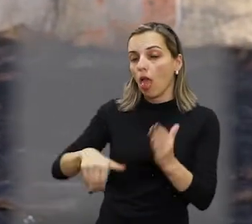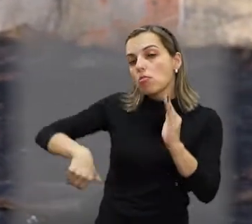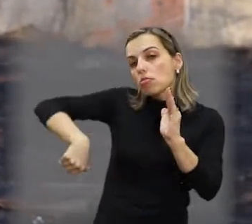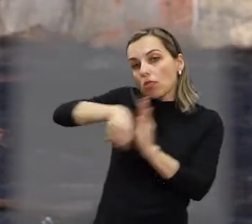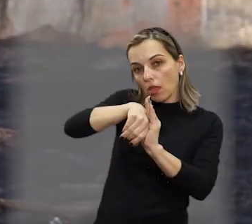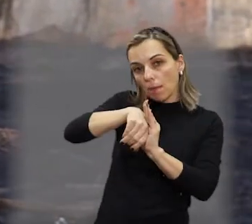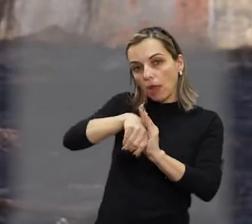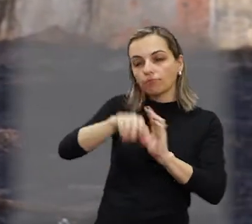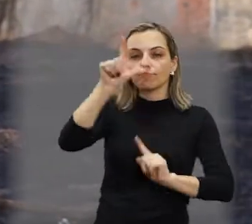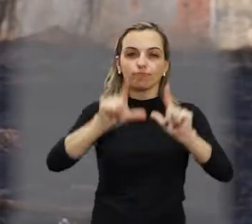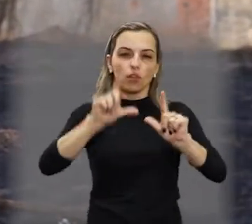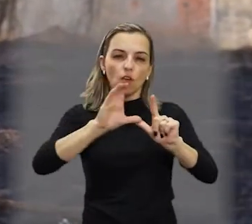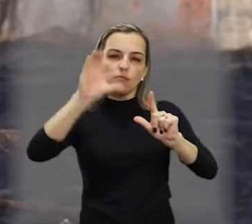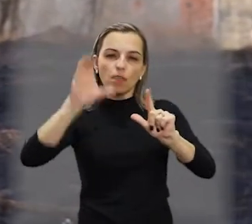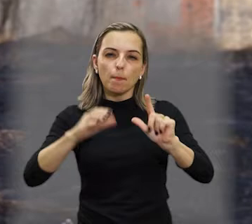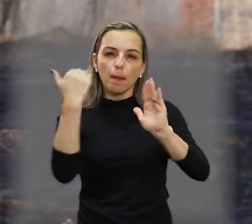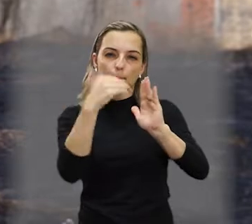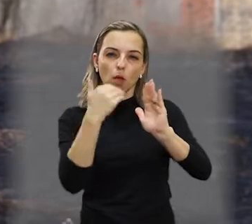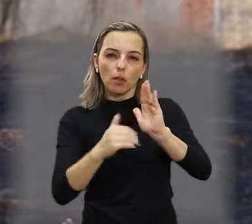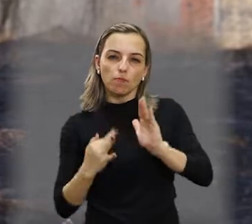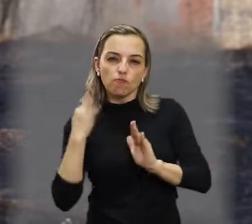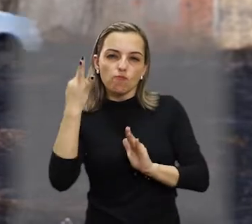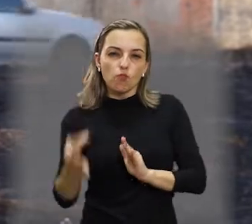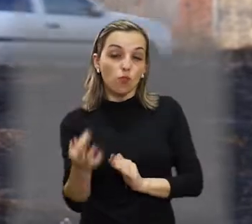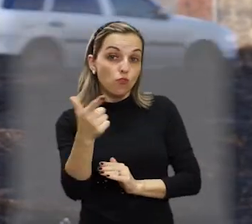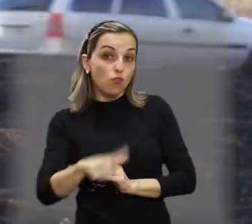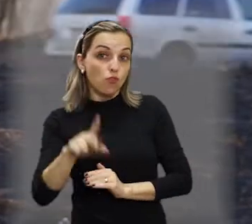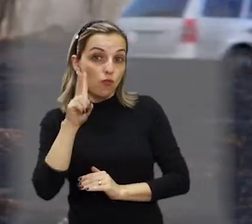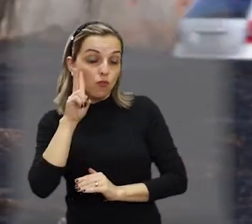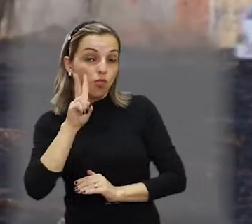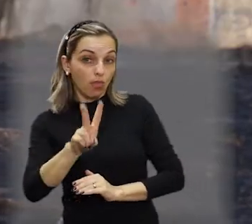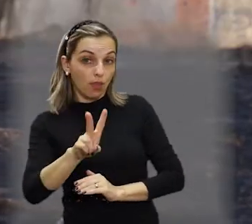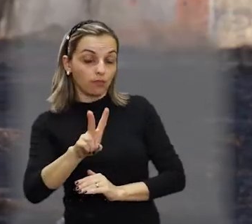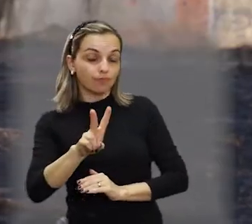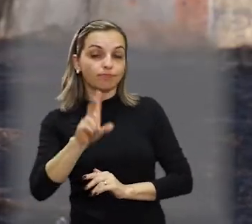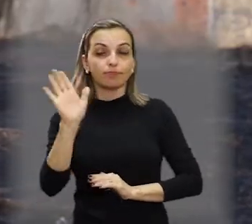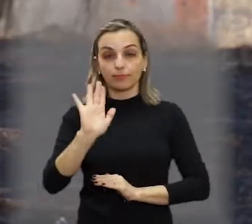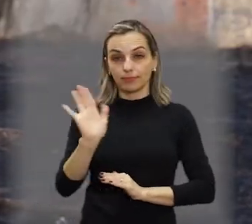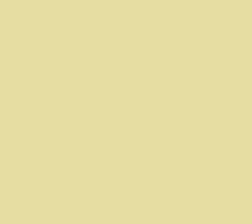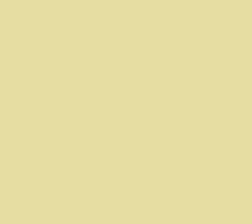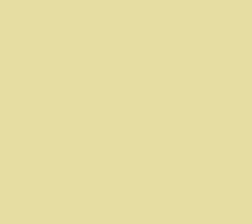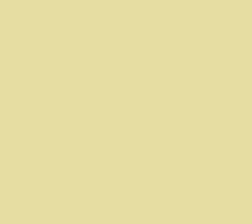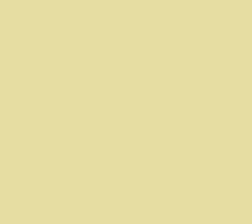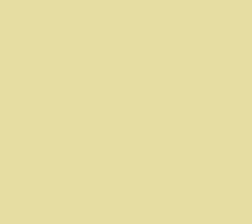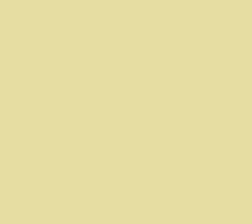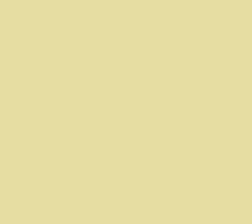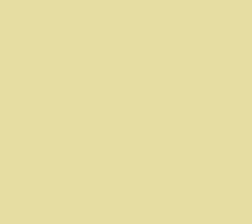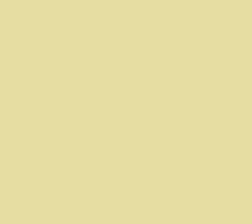Lembre-se, irresponsabilidade é fogo e fogo é crime. Até a próxima!